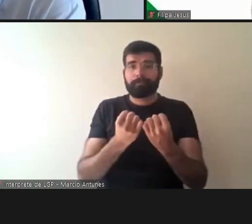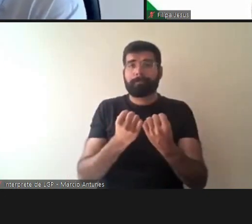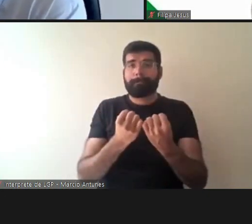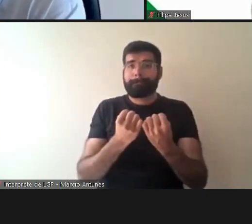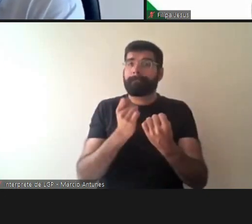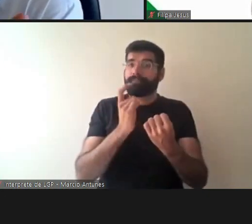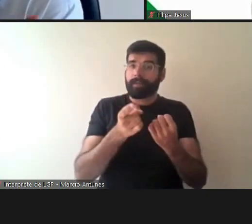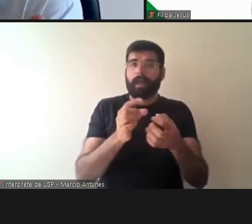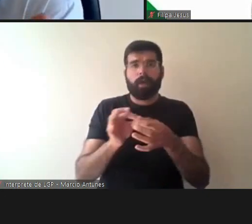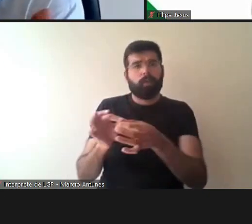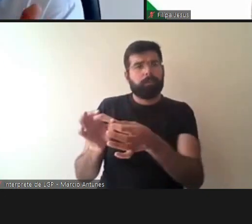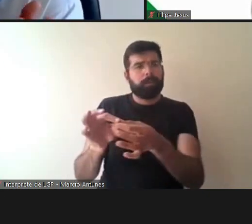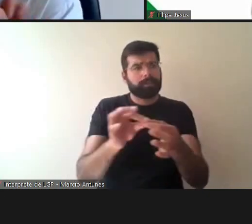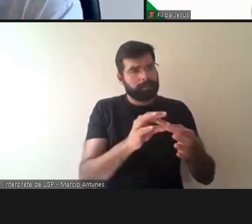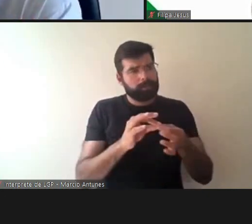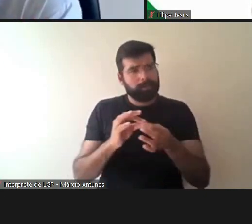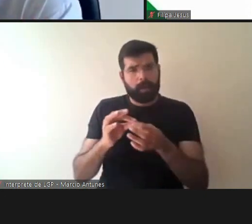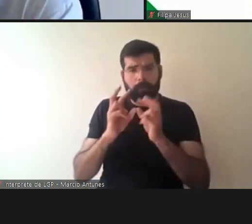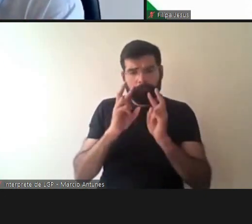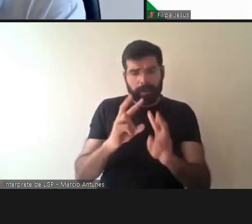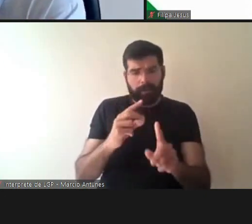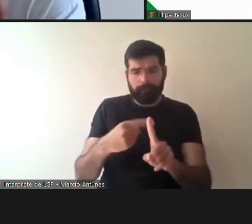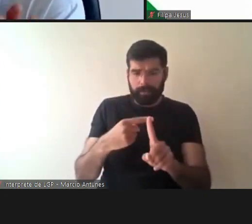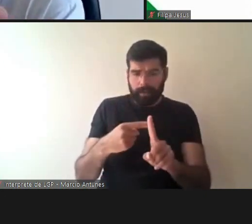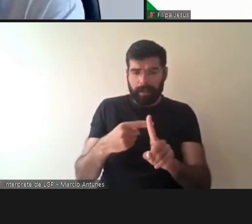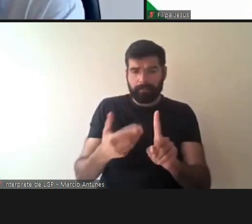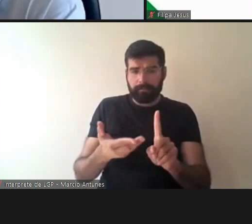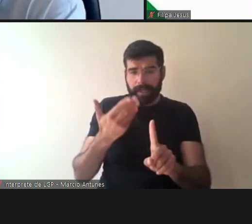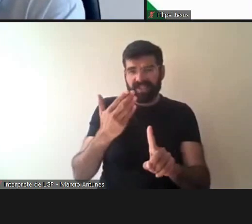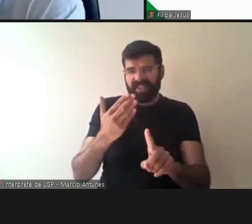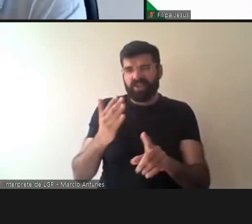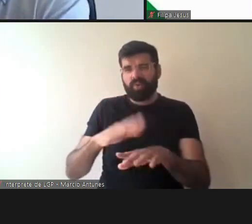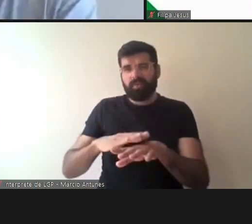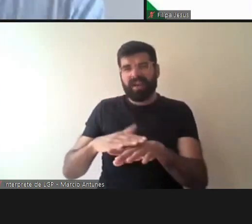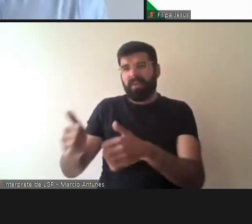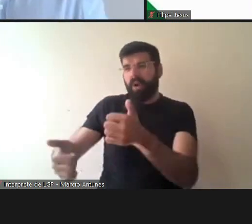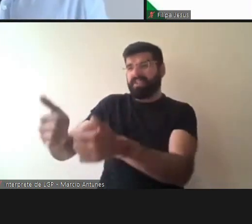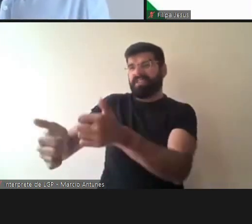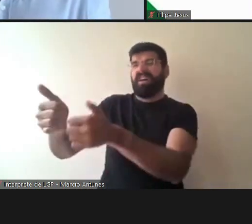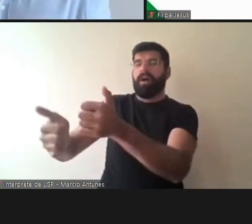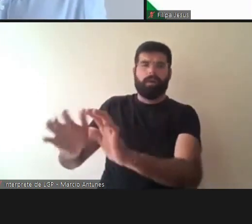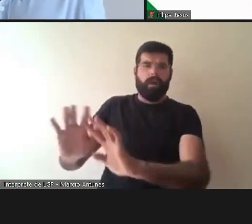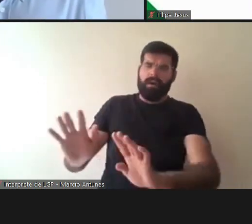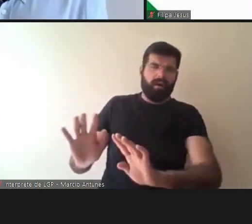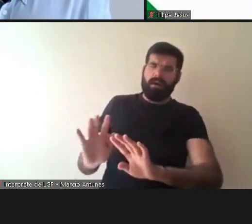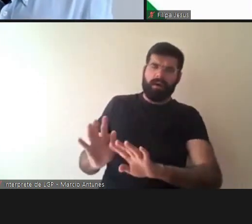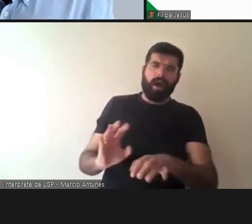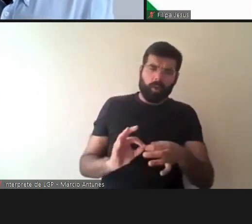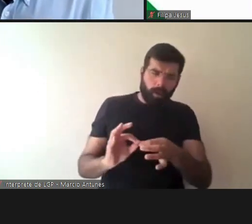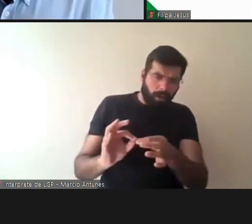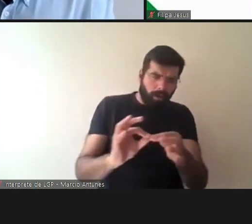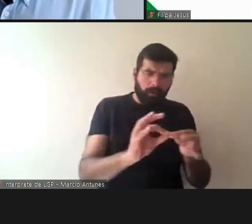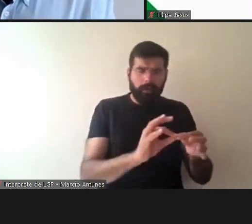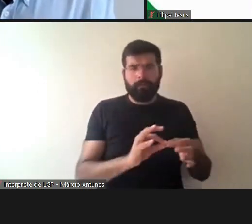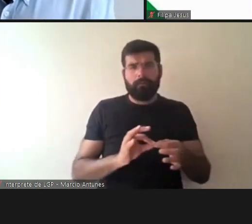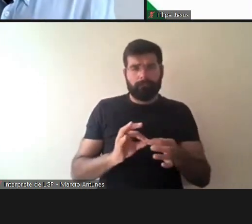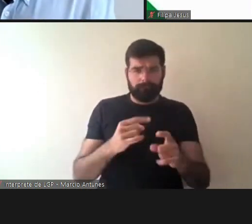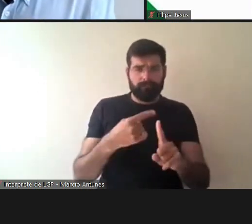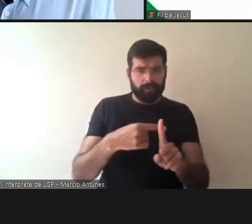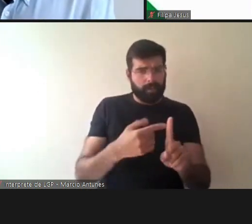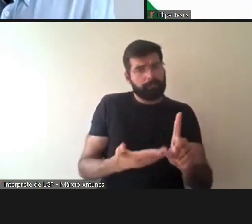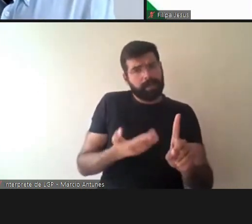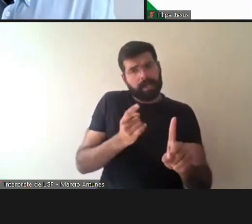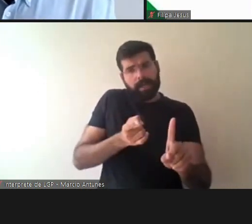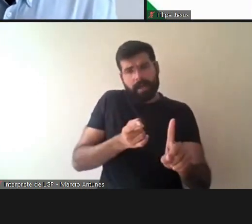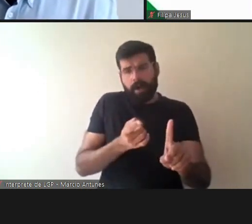privilegiar a cooperação em detrimento de uma competição mais selvagem, não é? Indo ao encontro daquilo que são